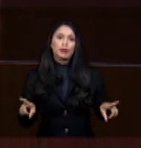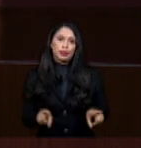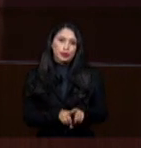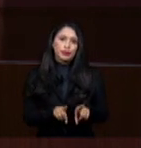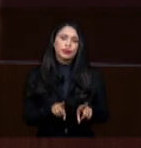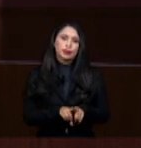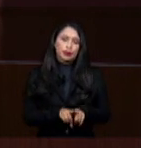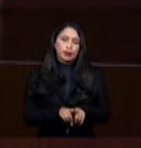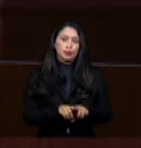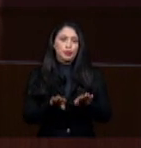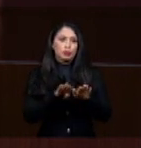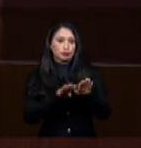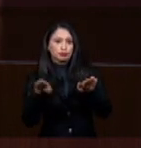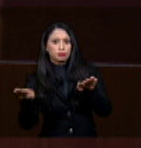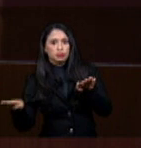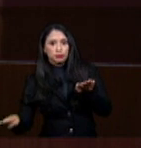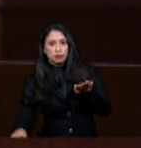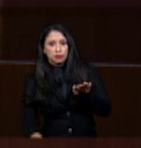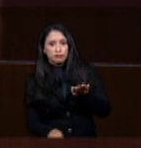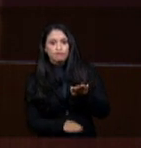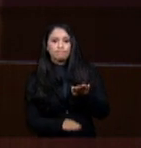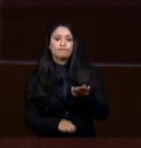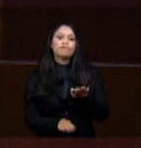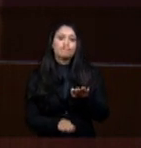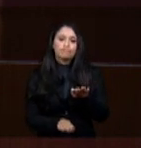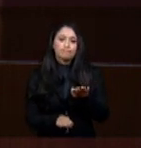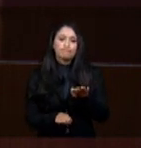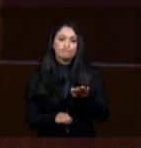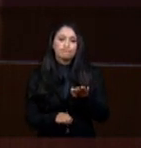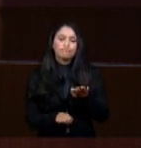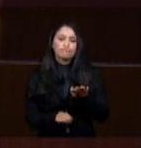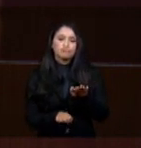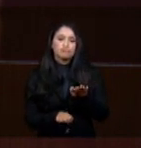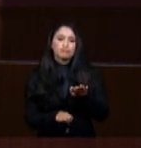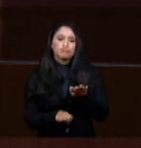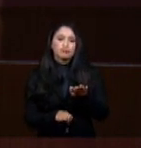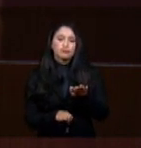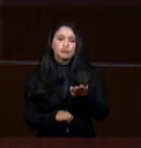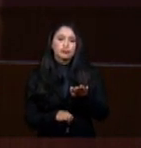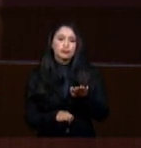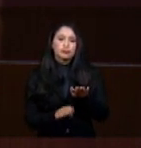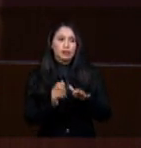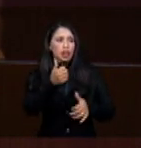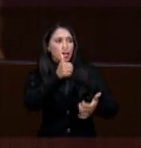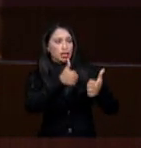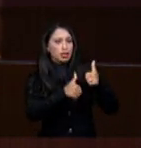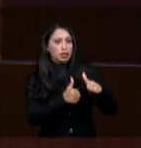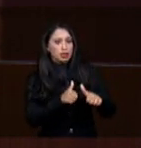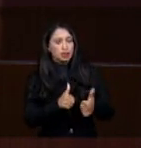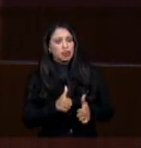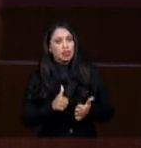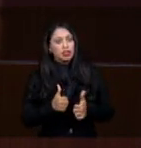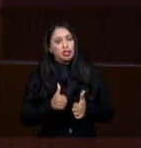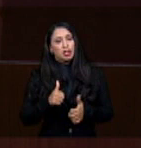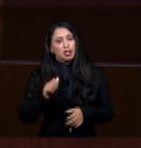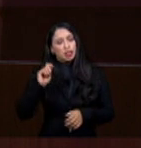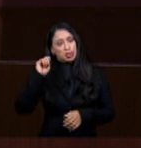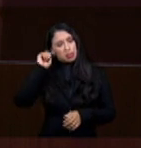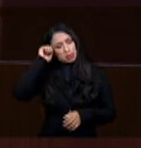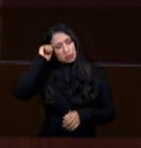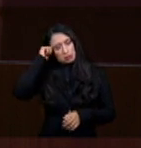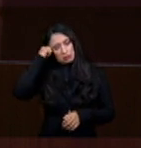é assimétrico e desigual No que diz respeito ao as análises étnico-raciais